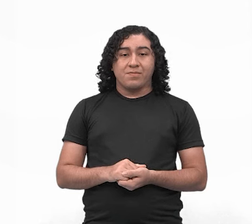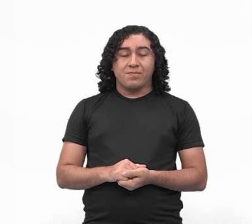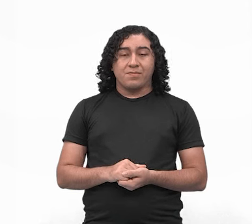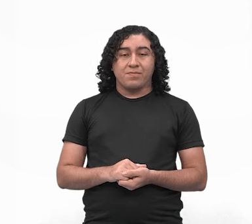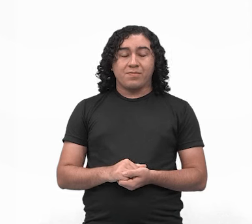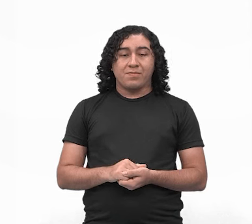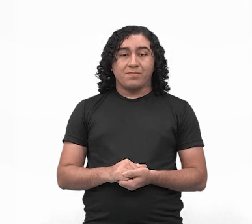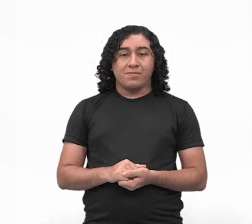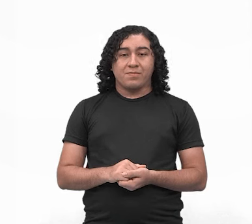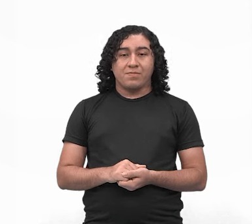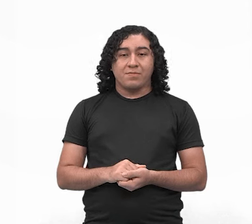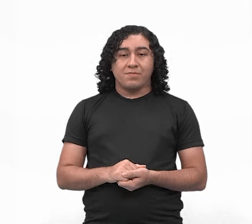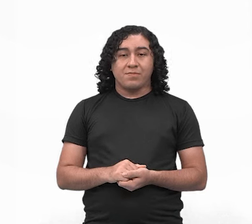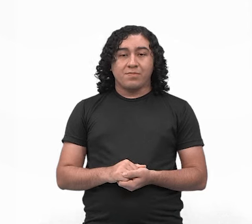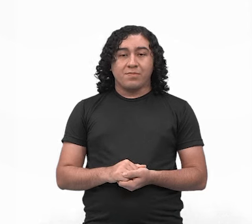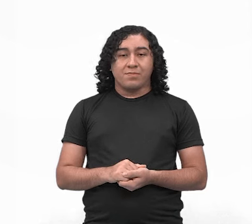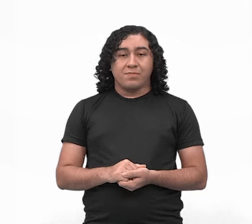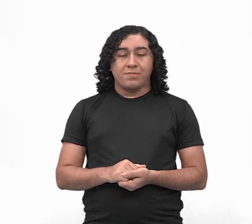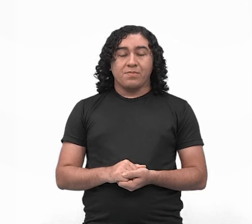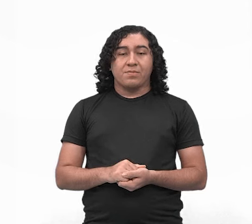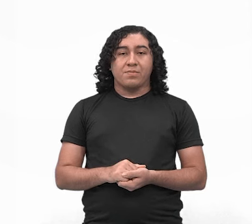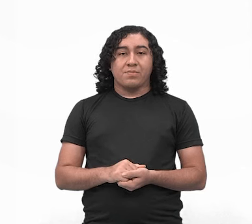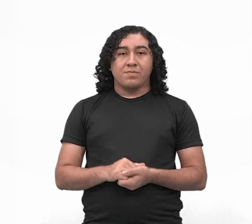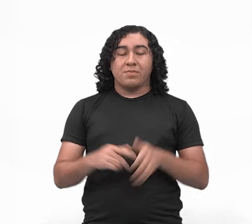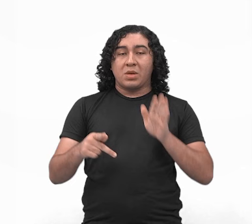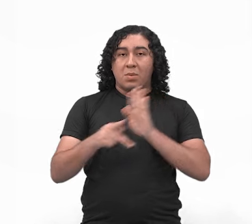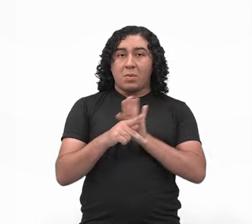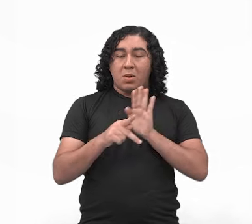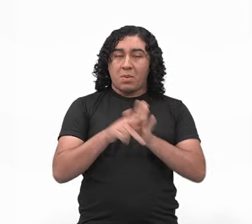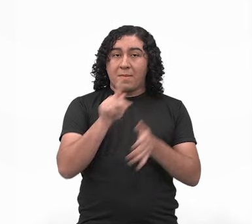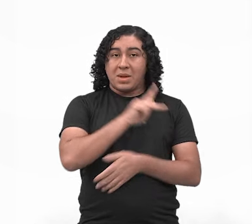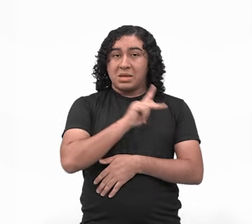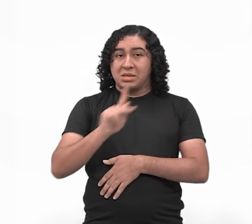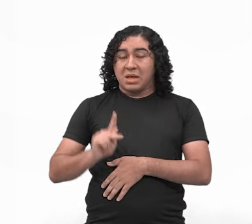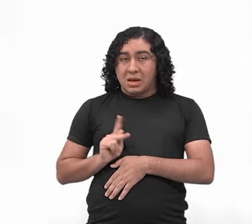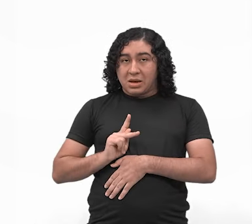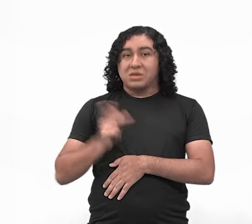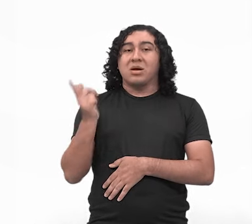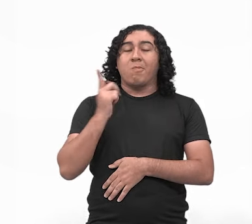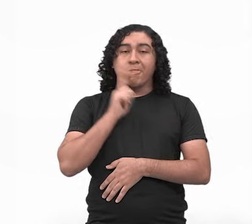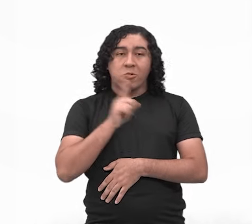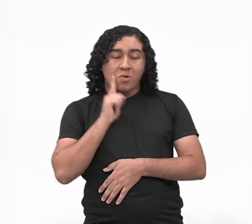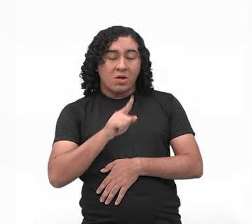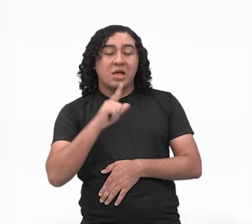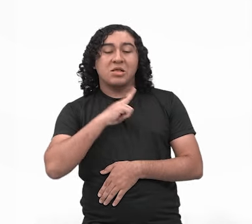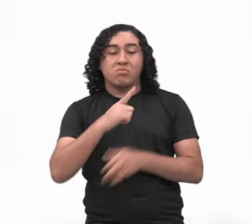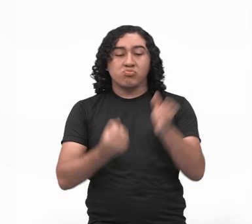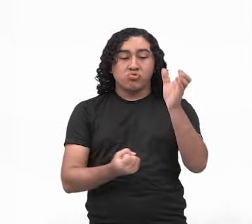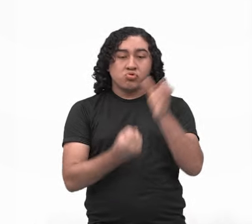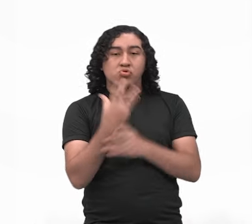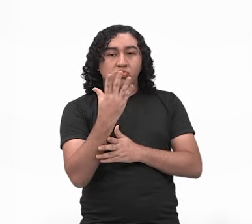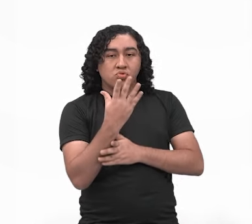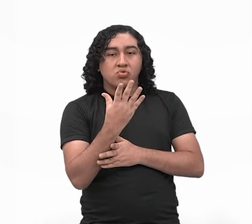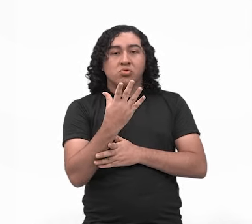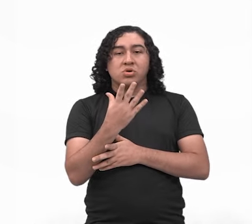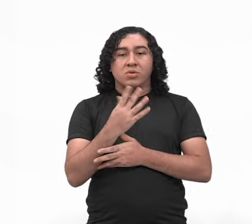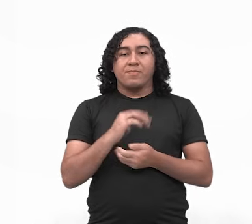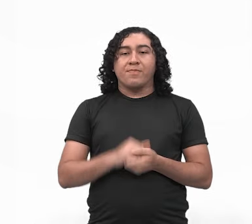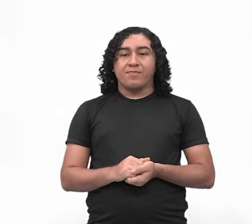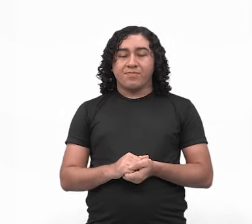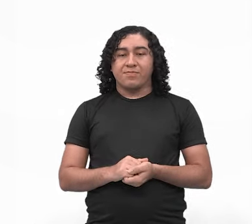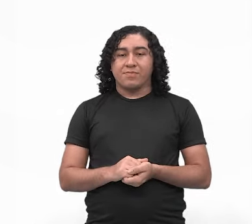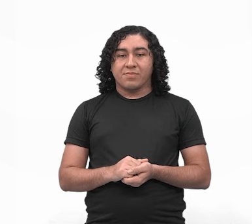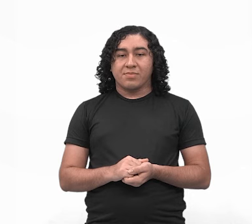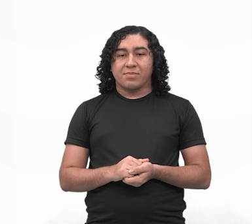do presidente, né, americano, Barack Obama. Ele cria aquela obra que vai ser o quê? É como se fosse